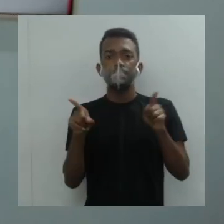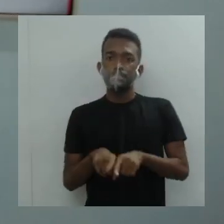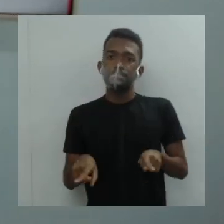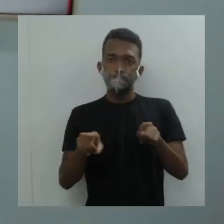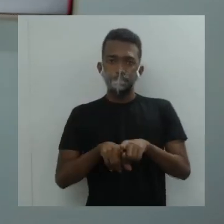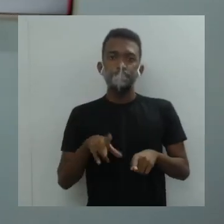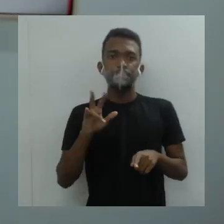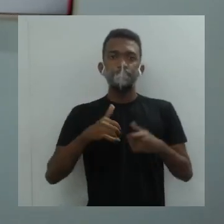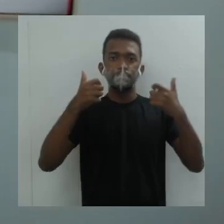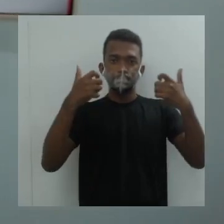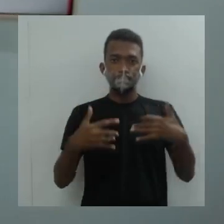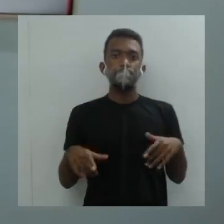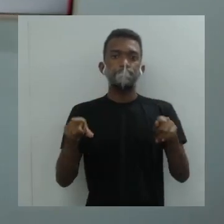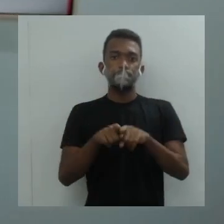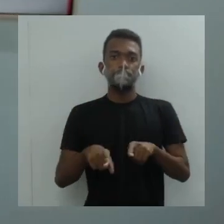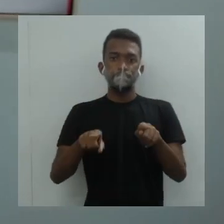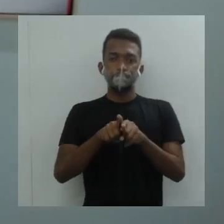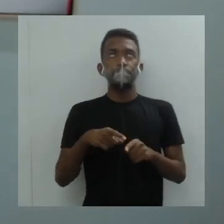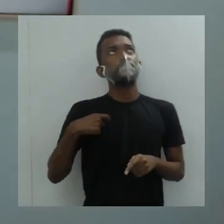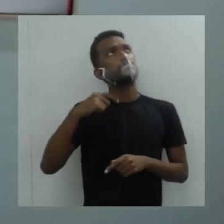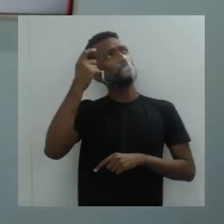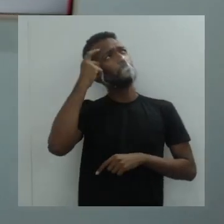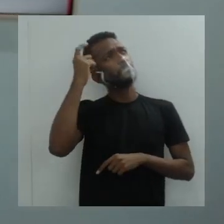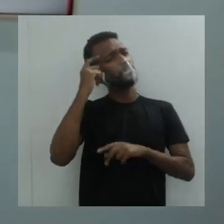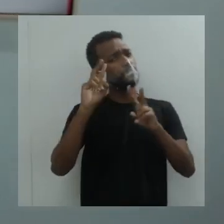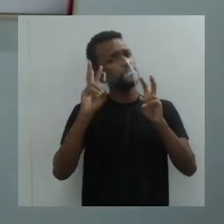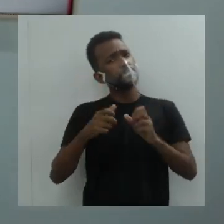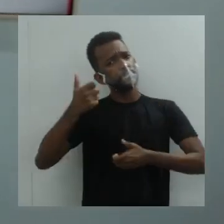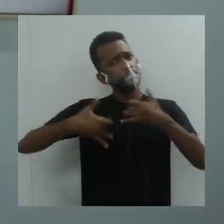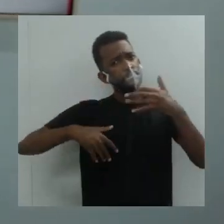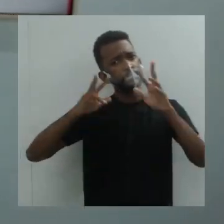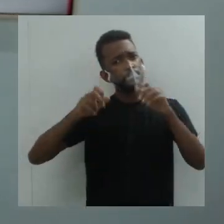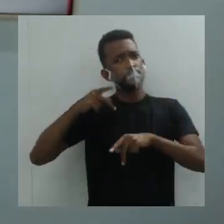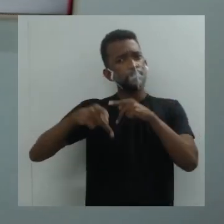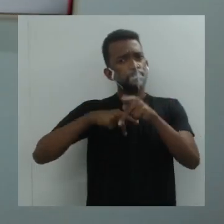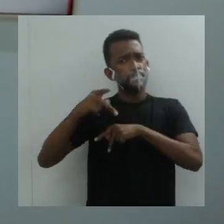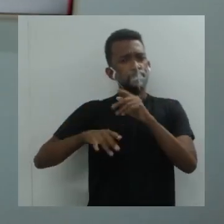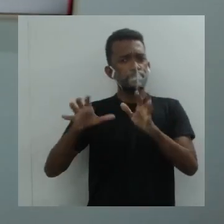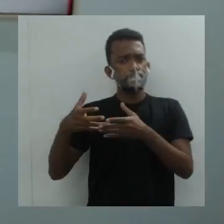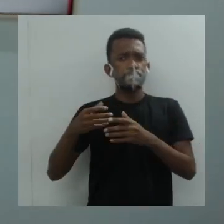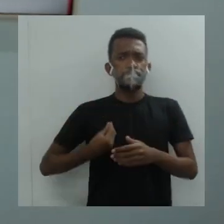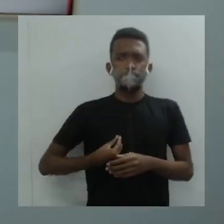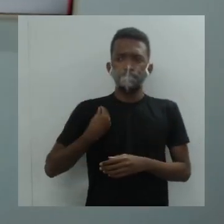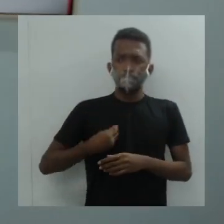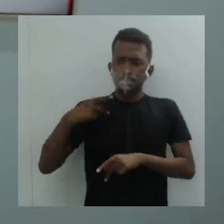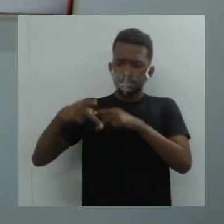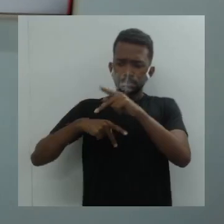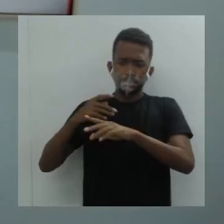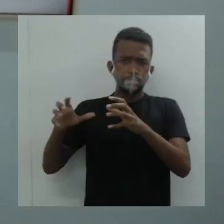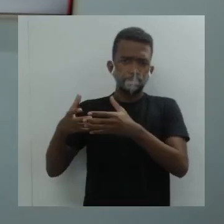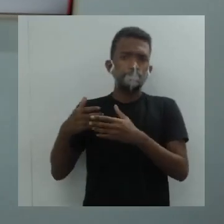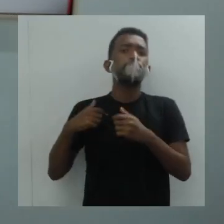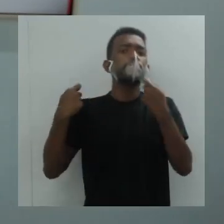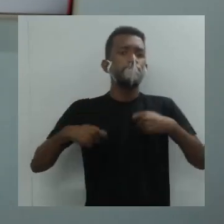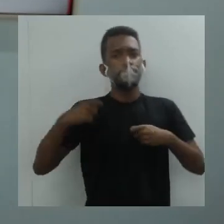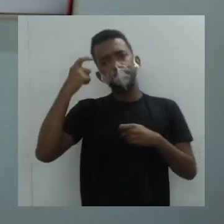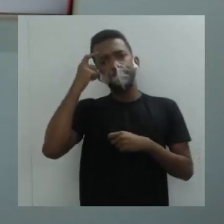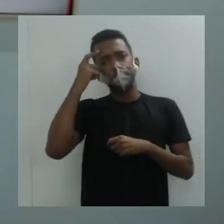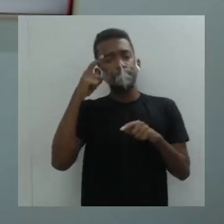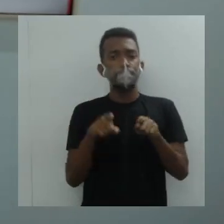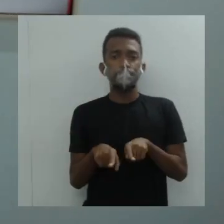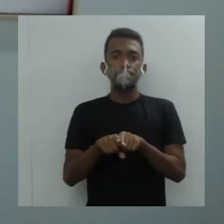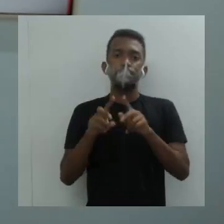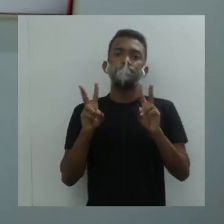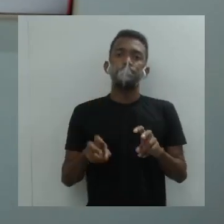vou falar, quando eu penso para falar de população, de habitantes, eu tenho que pensar no